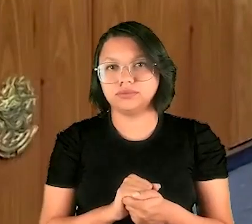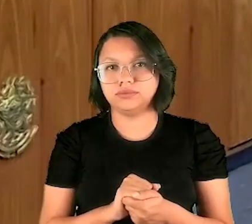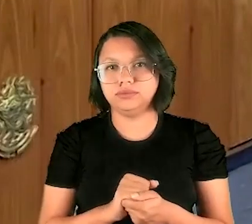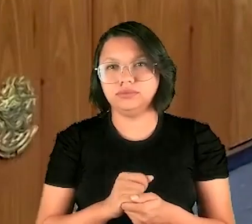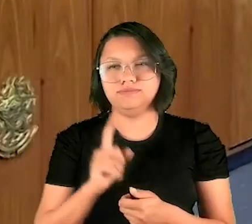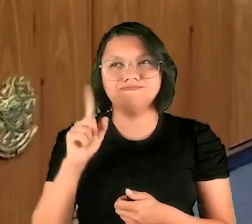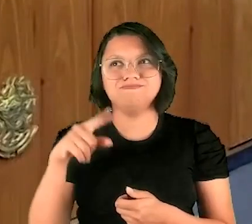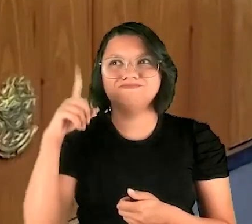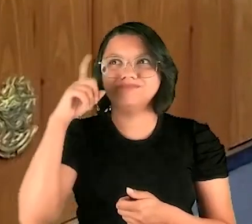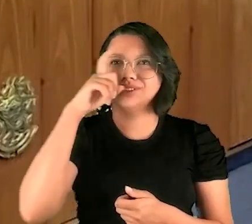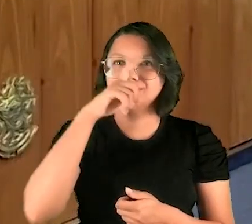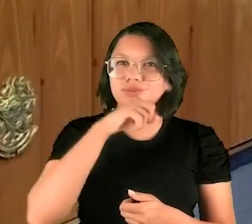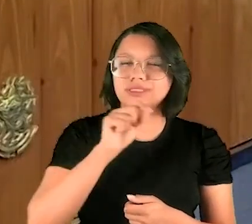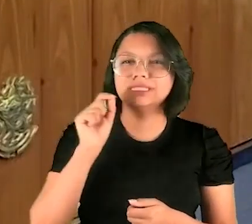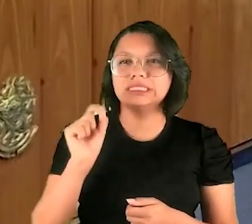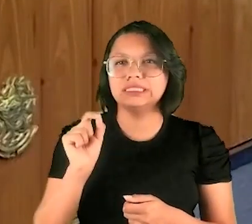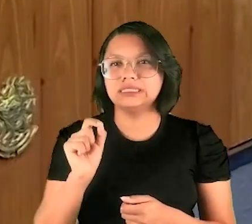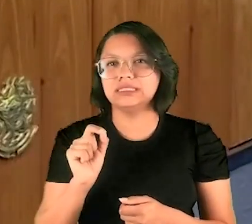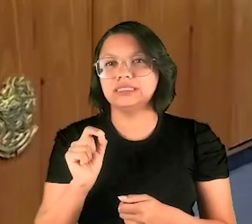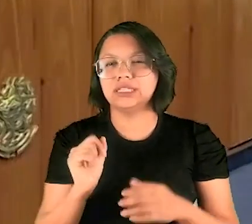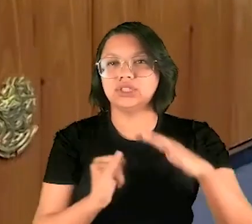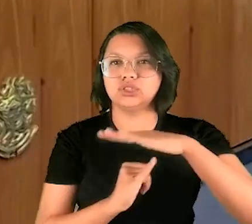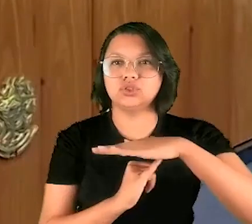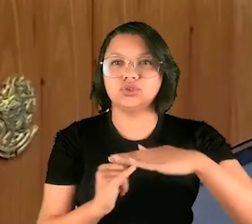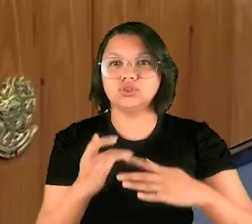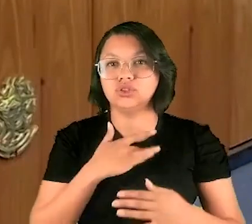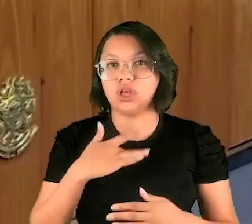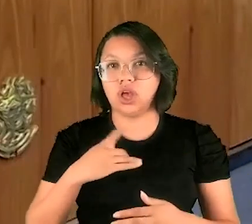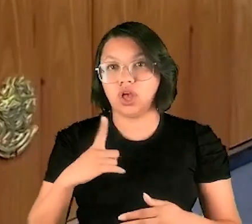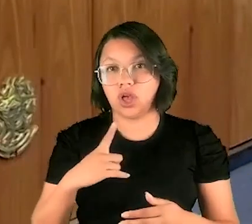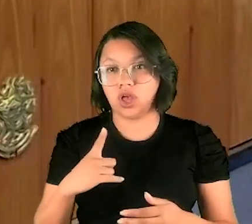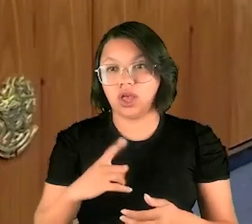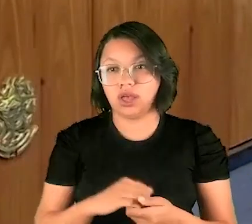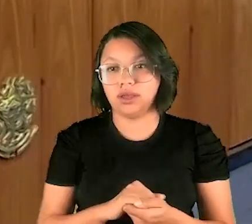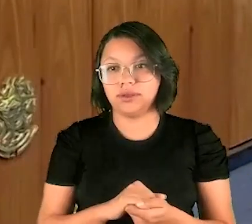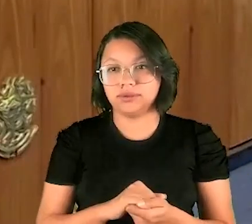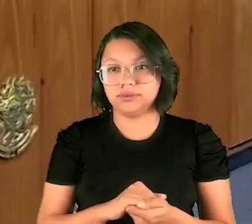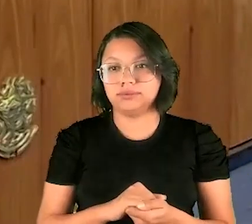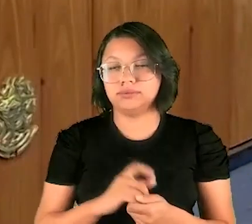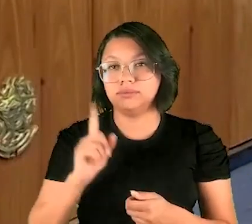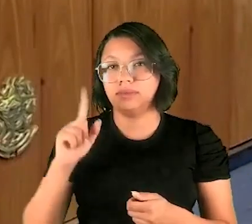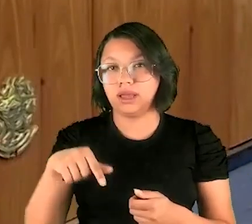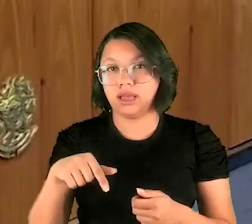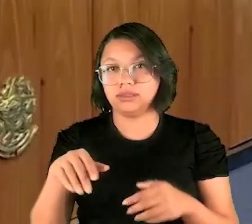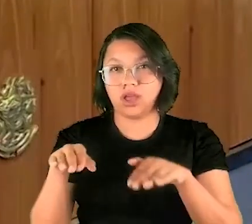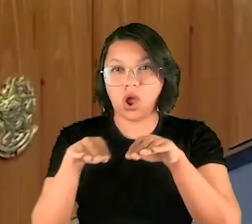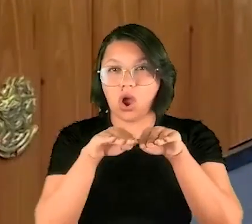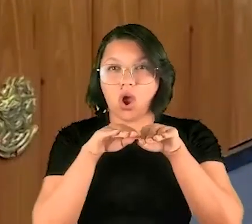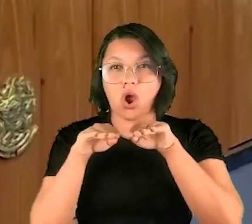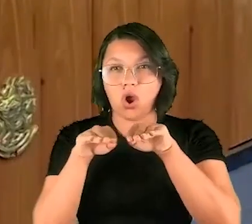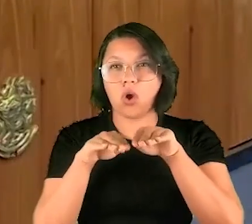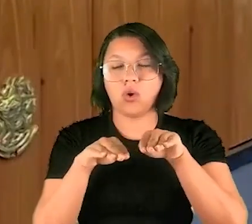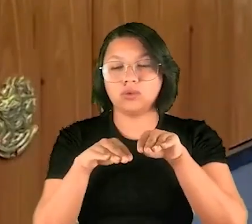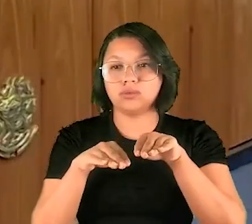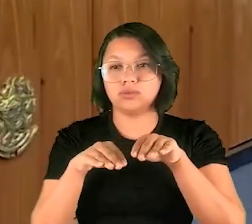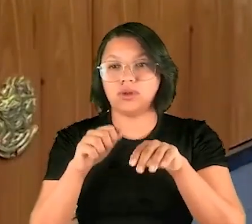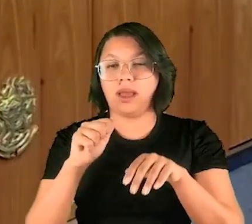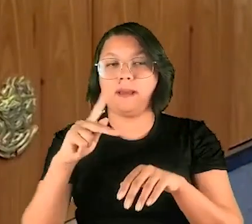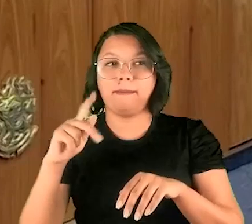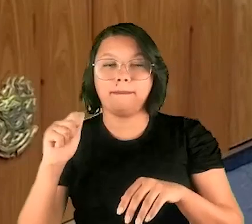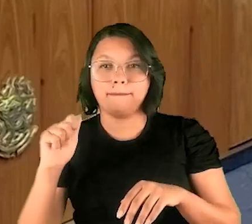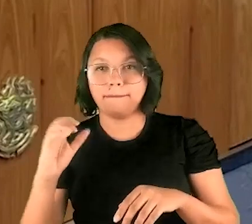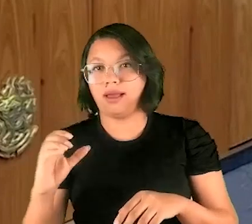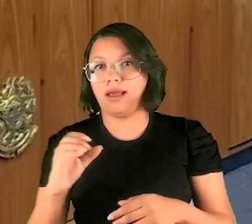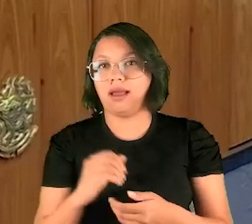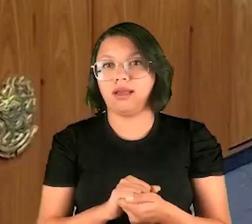uma dificuldade que as instituições de saúde têm para compatibilizar isso com as APAC, por exemplo. Como